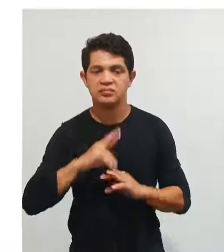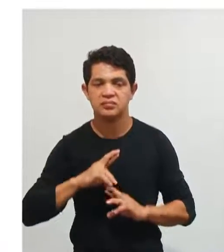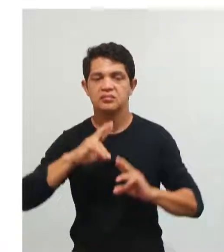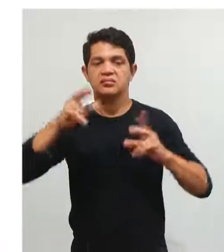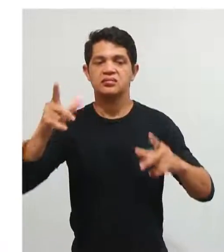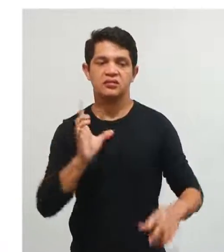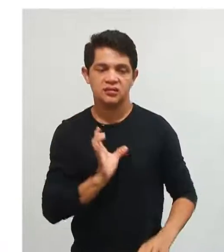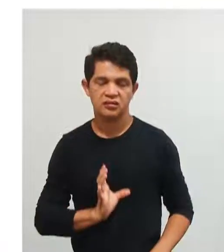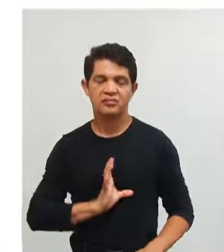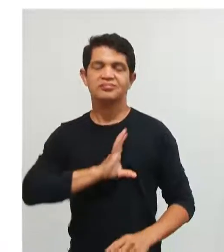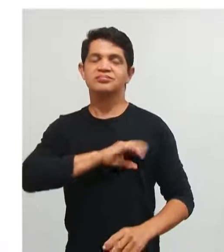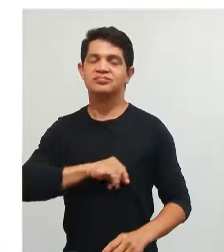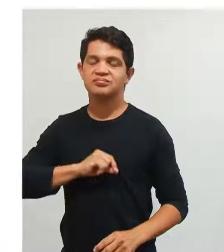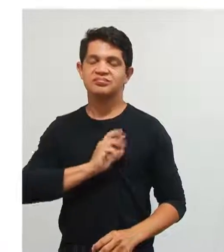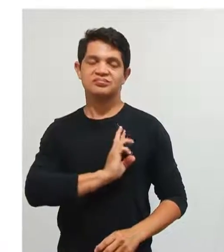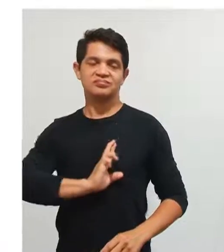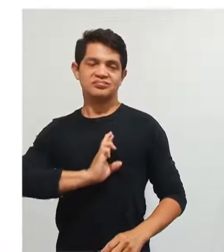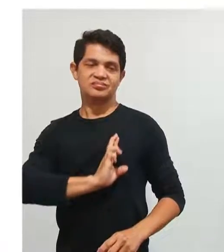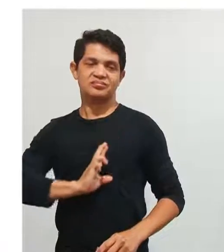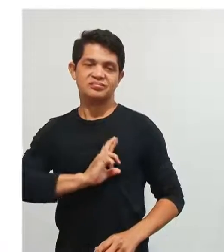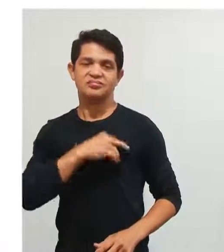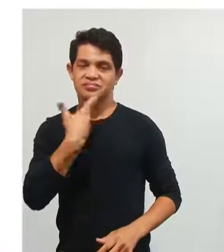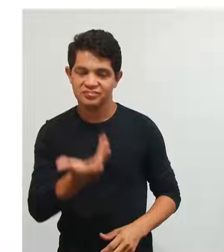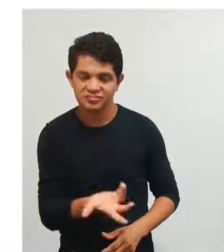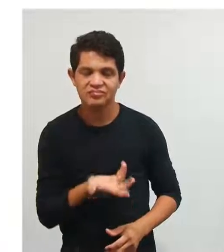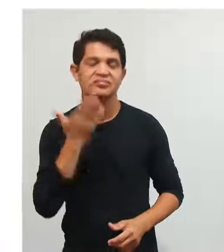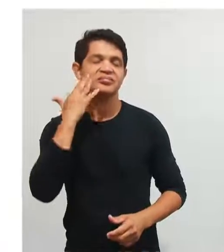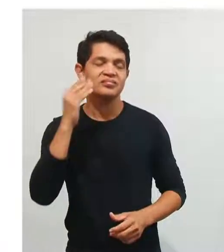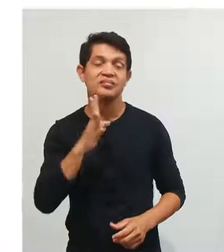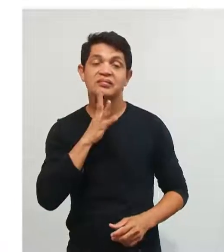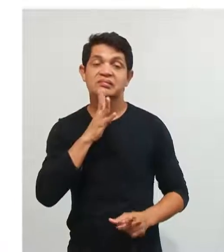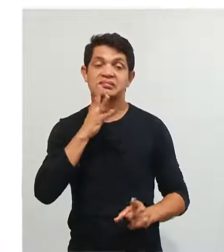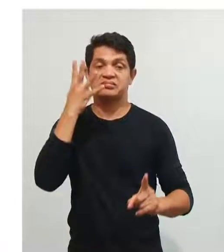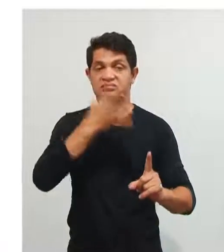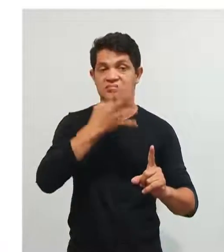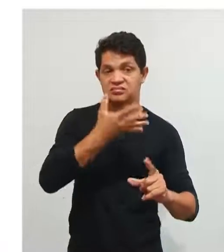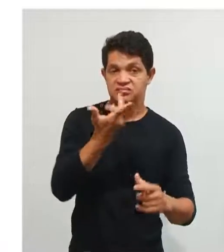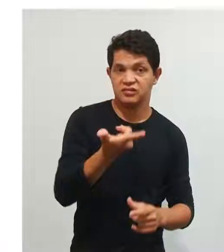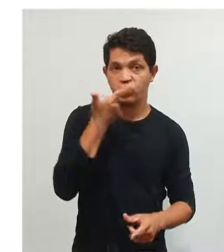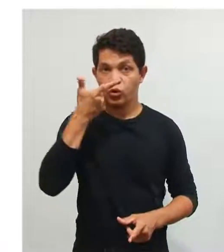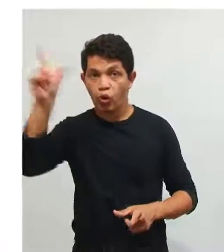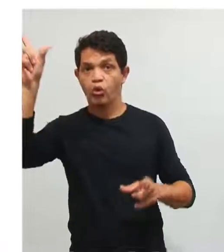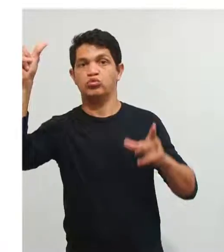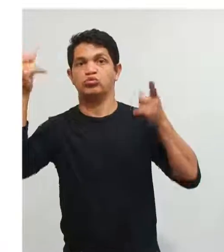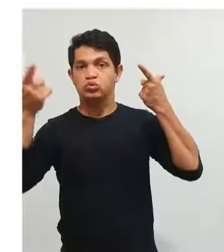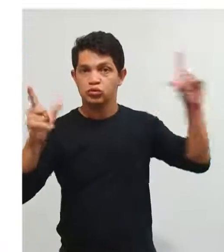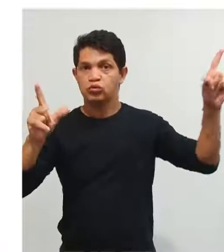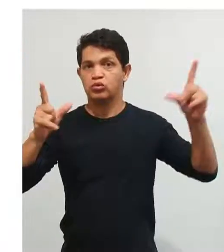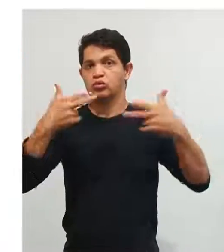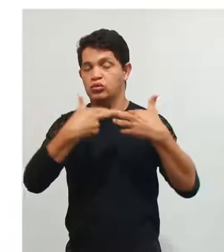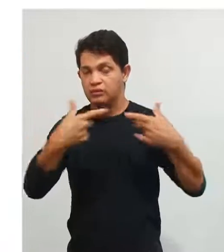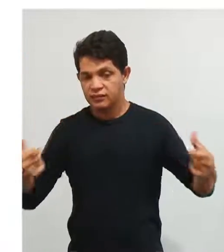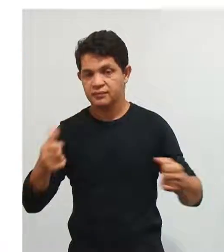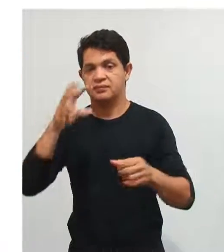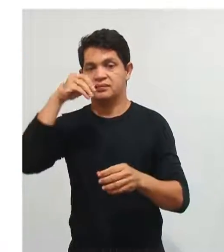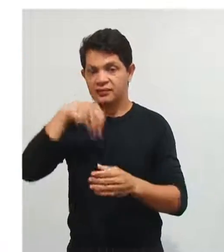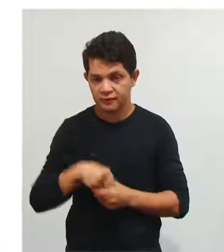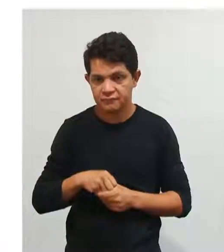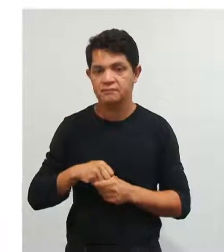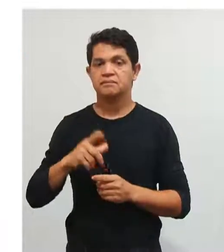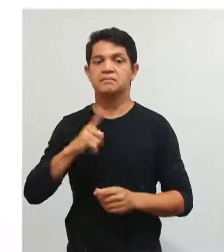por exemplo, Doce Doce Amor, muito conhecida também. Outros nomes: Leno